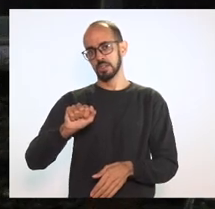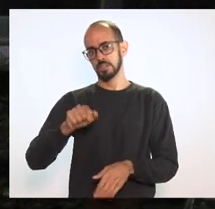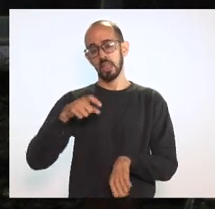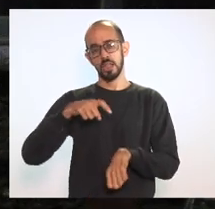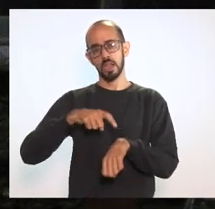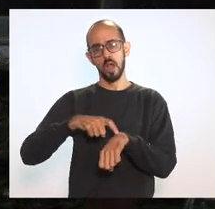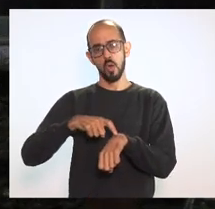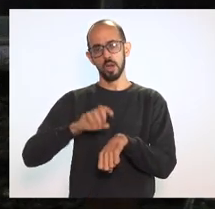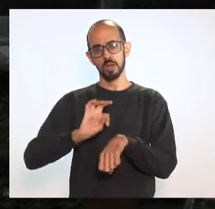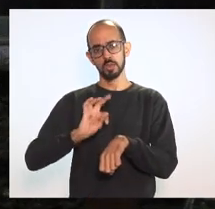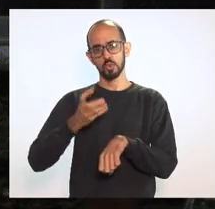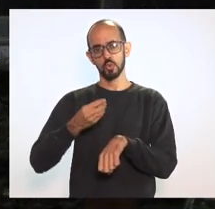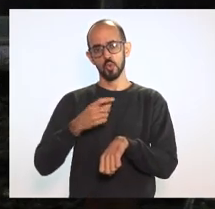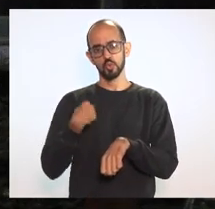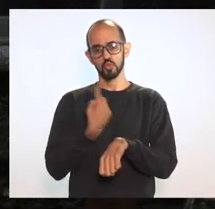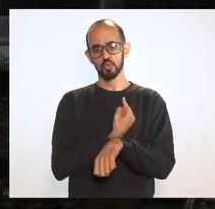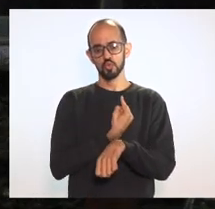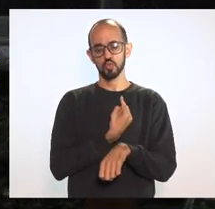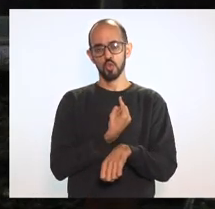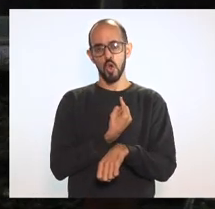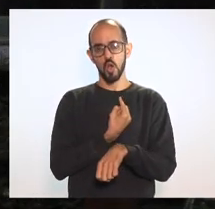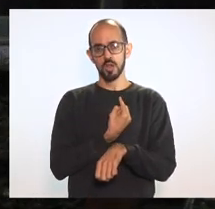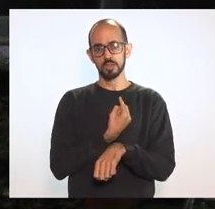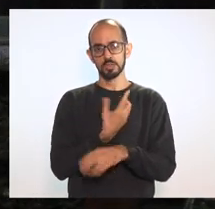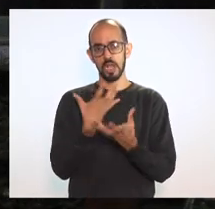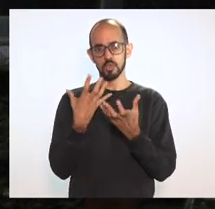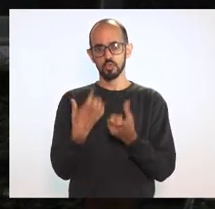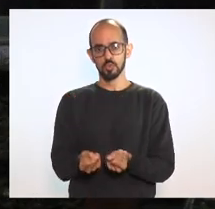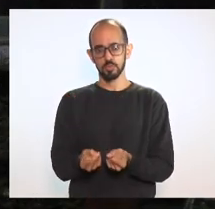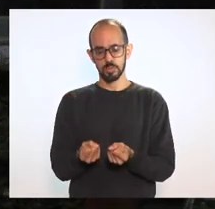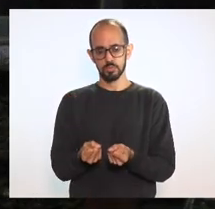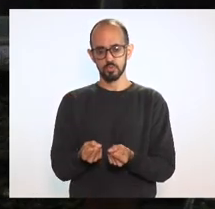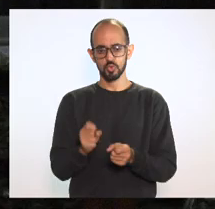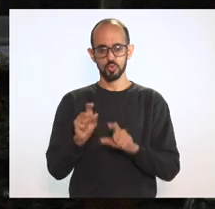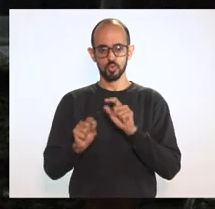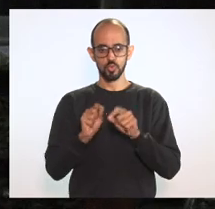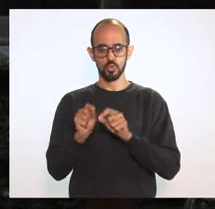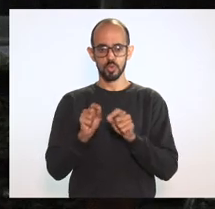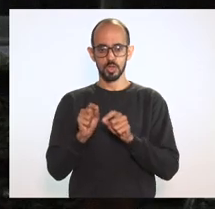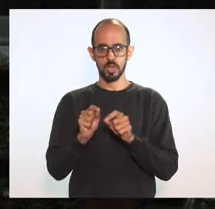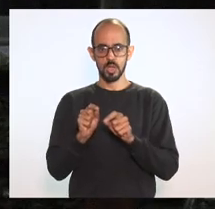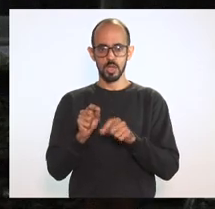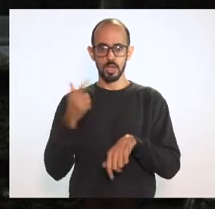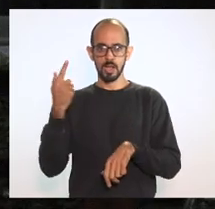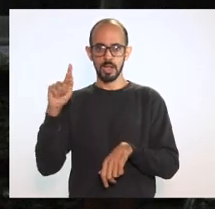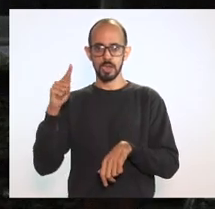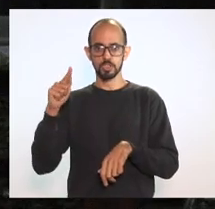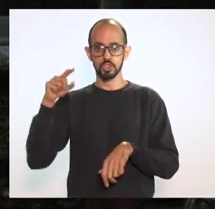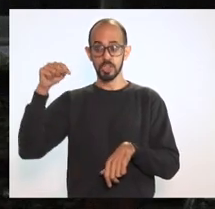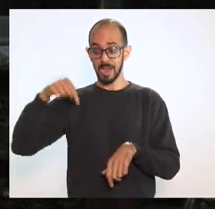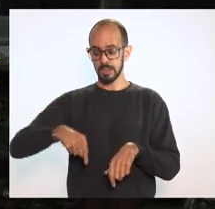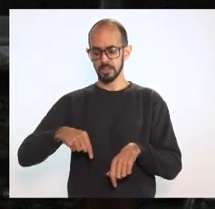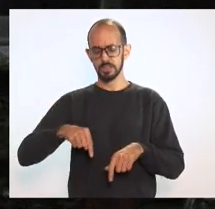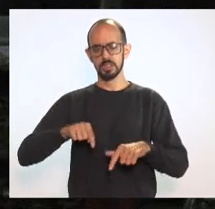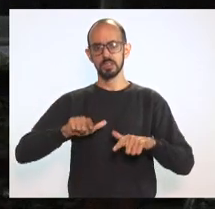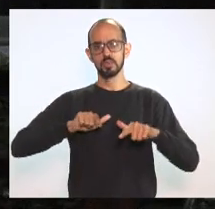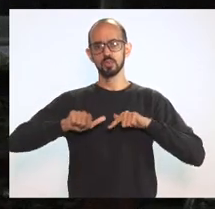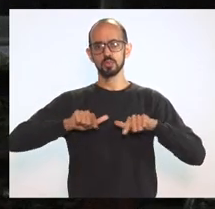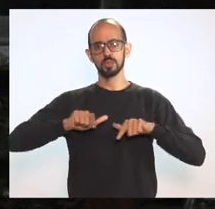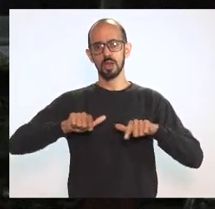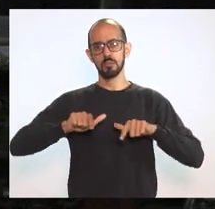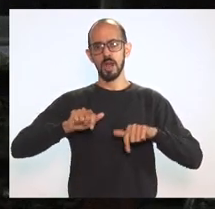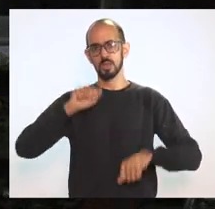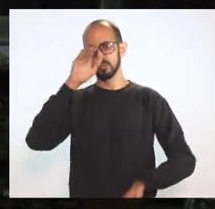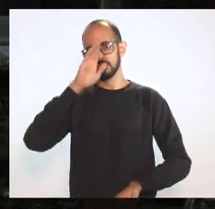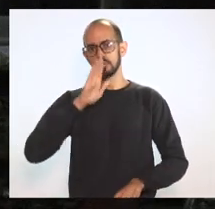nós abraçarmos essa causa para que nós possamos garantir os empregos para os brasileiros,